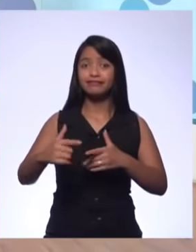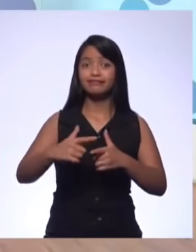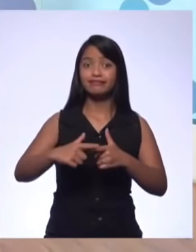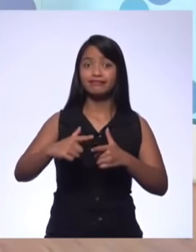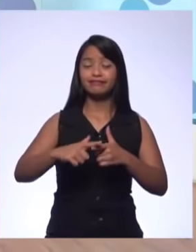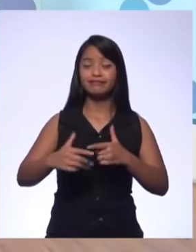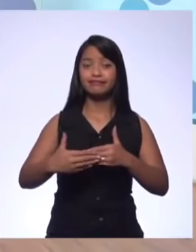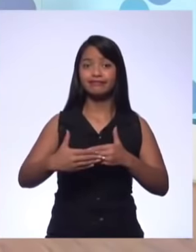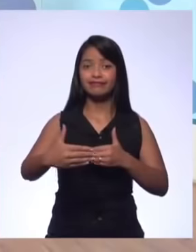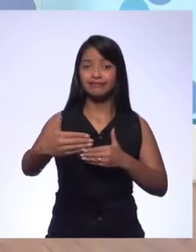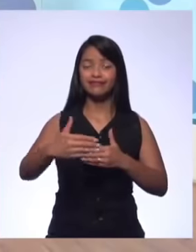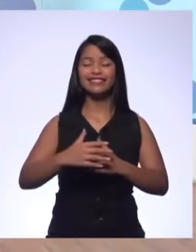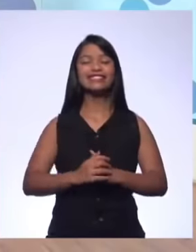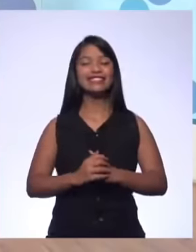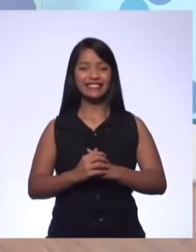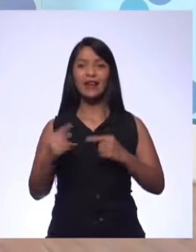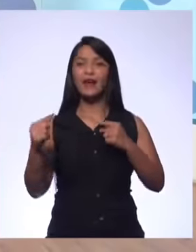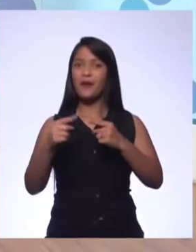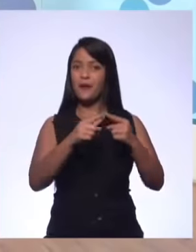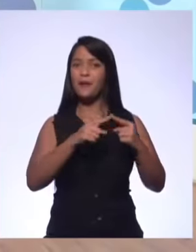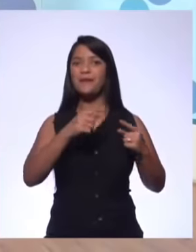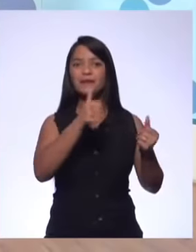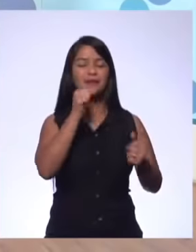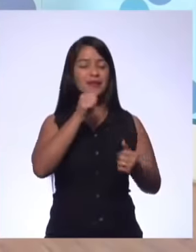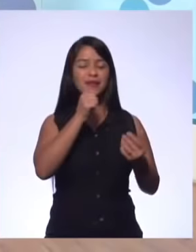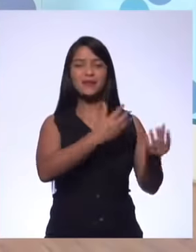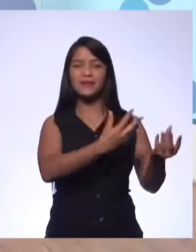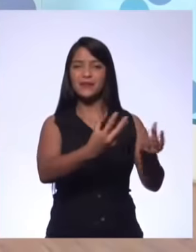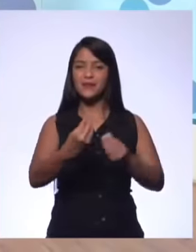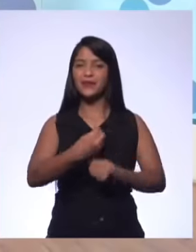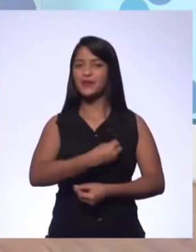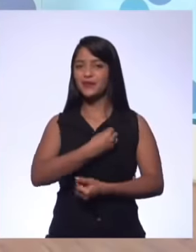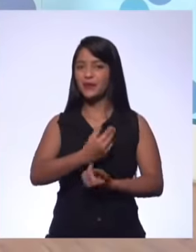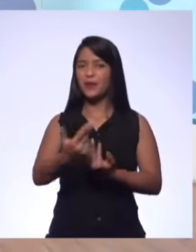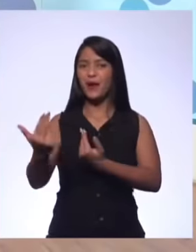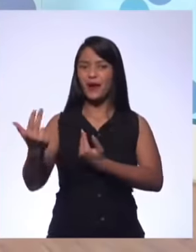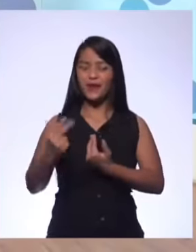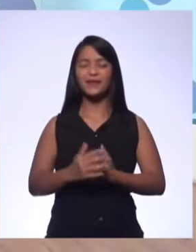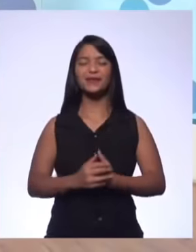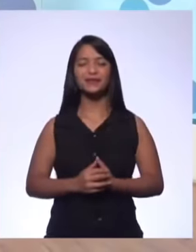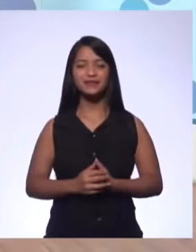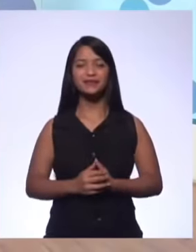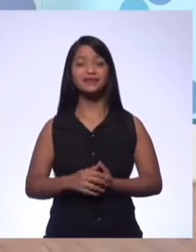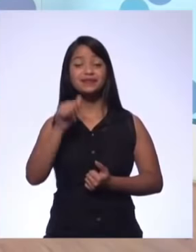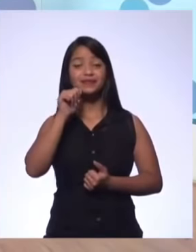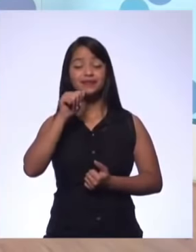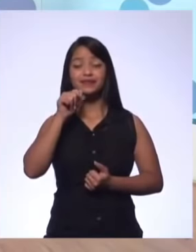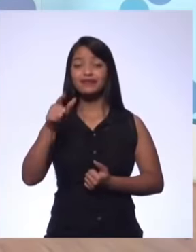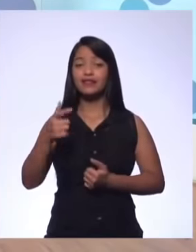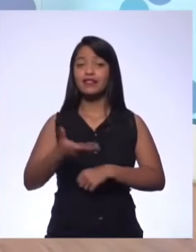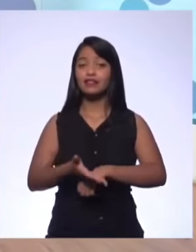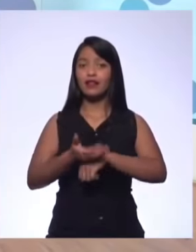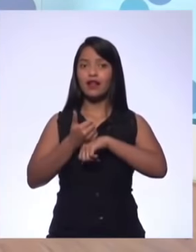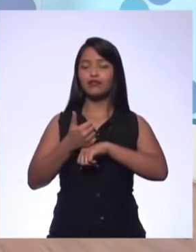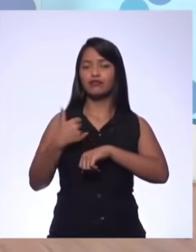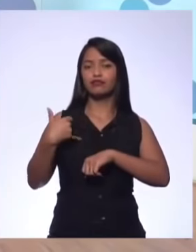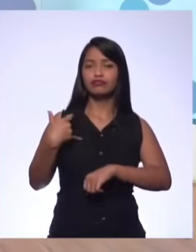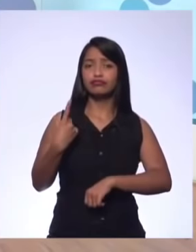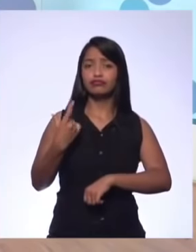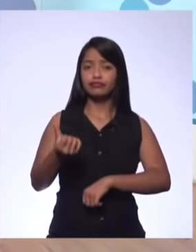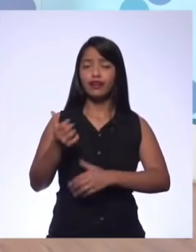Aí representa uma multidão aí de meninas. Pois é, e ela casou cedo, com 16 anos, Maria Angula